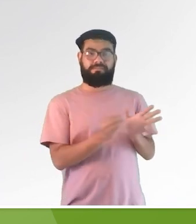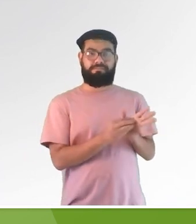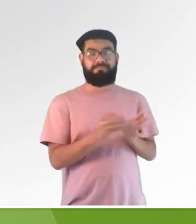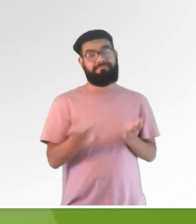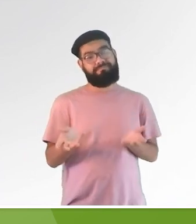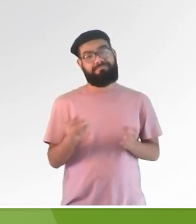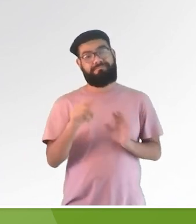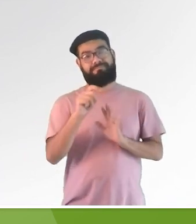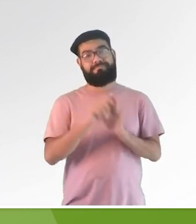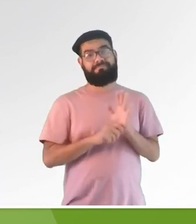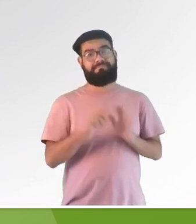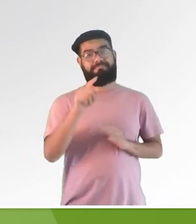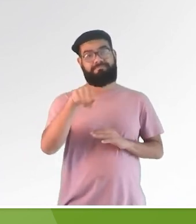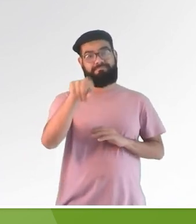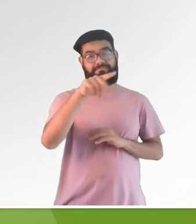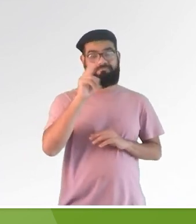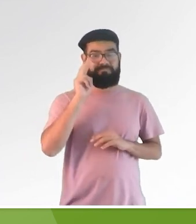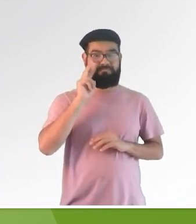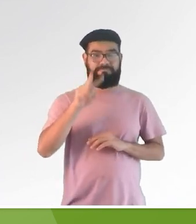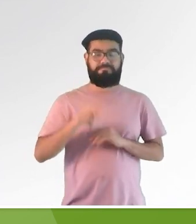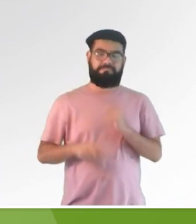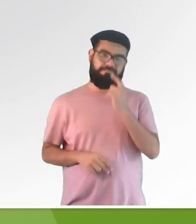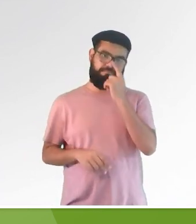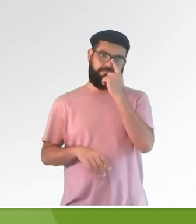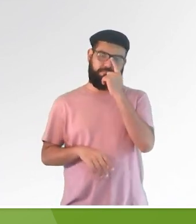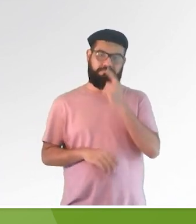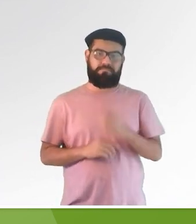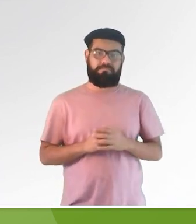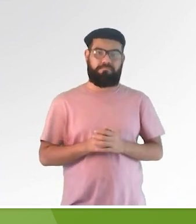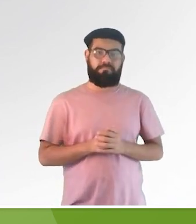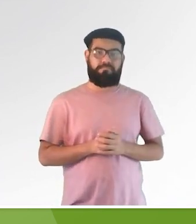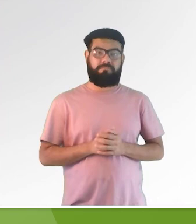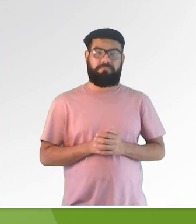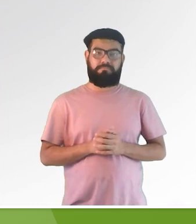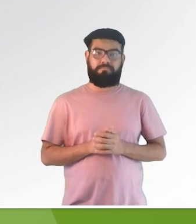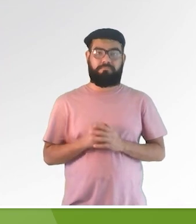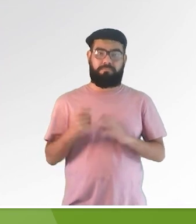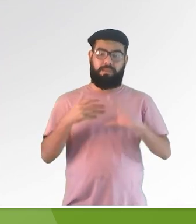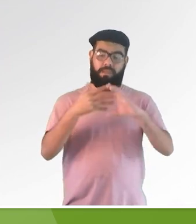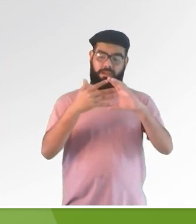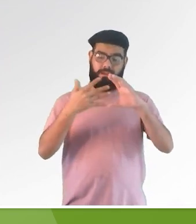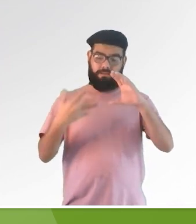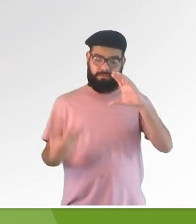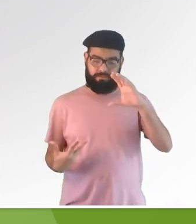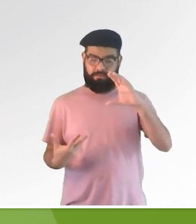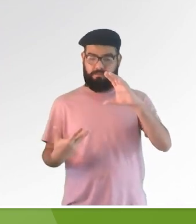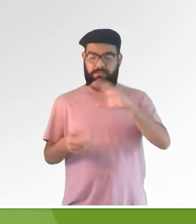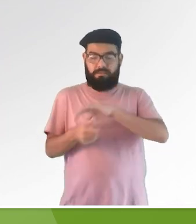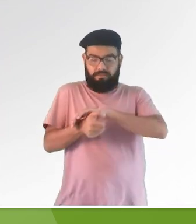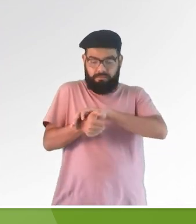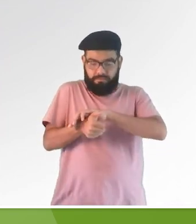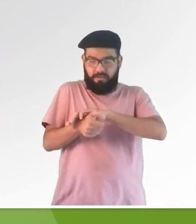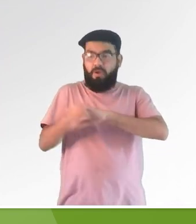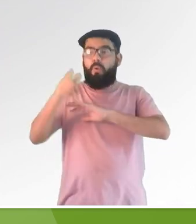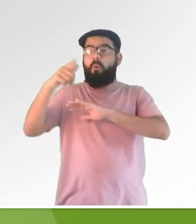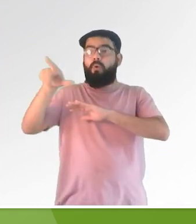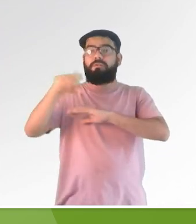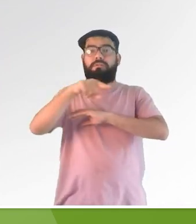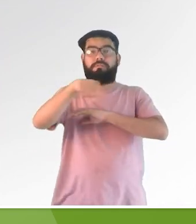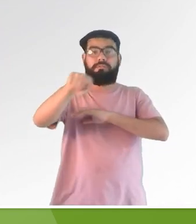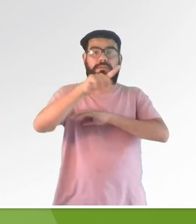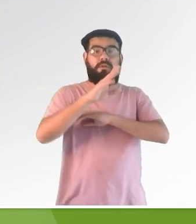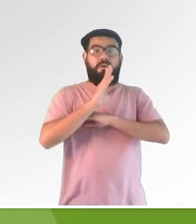diz o seguinte: além dessa característica, indique outras que você conhece em relação